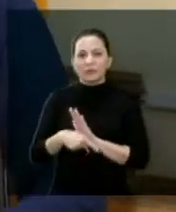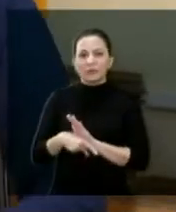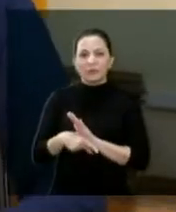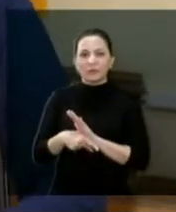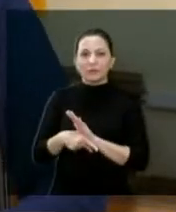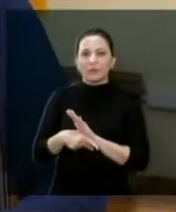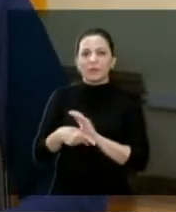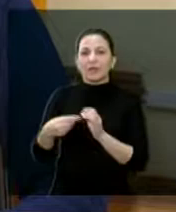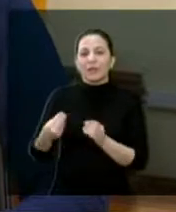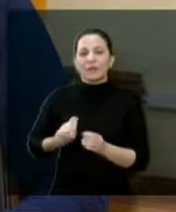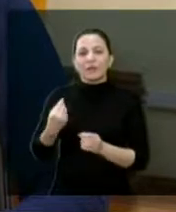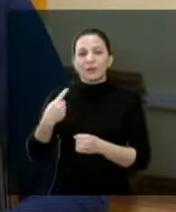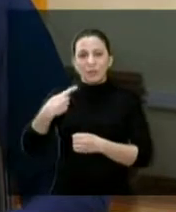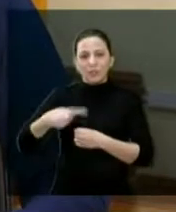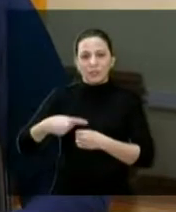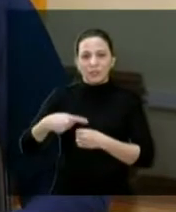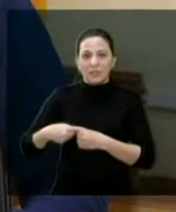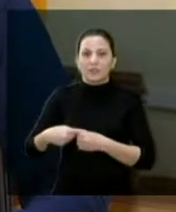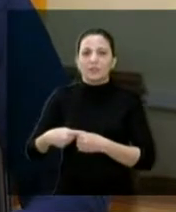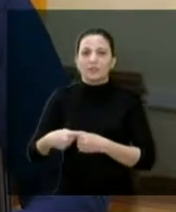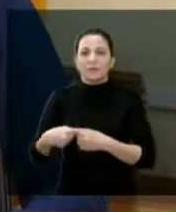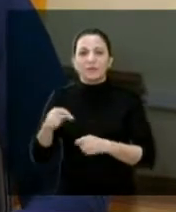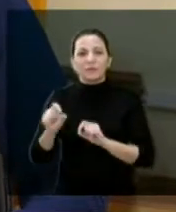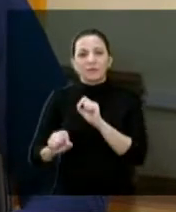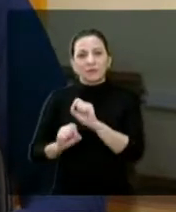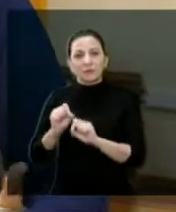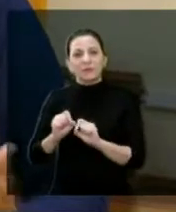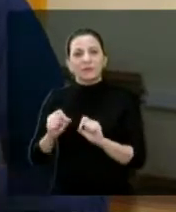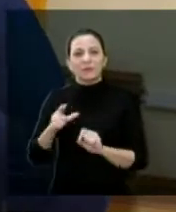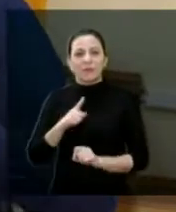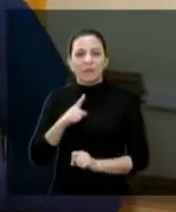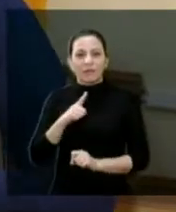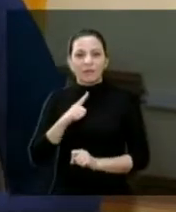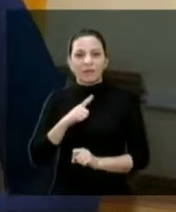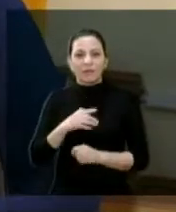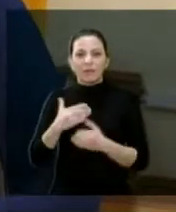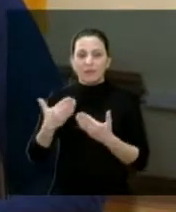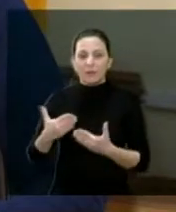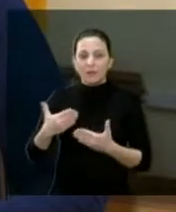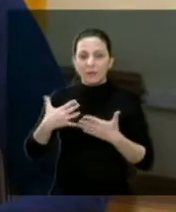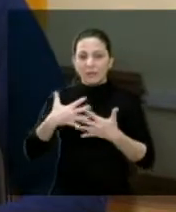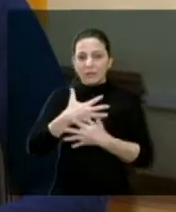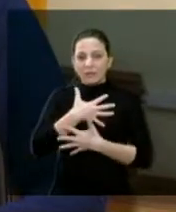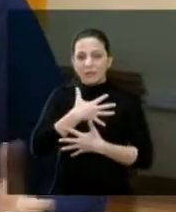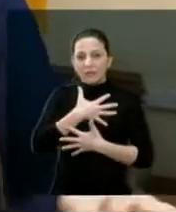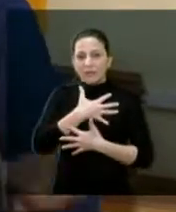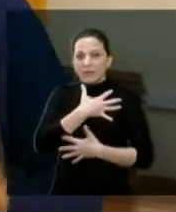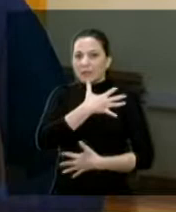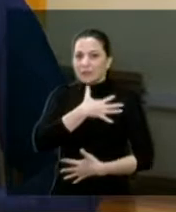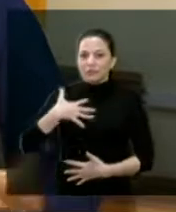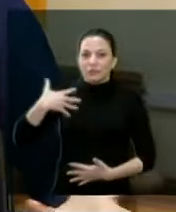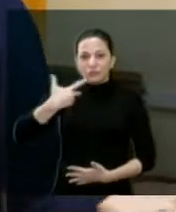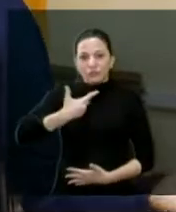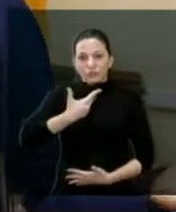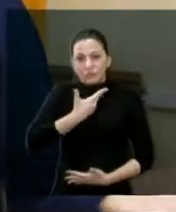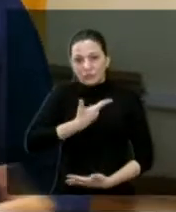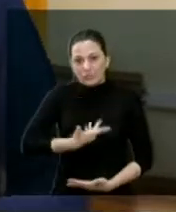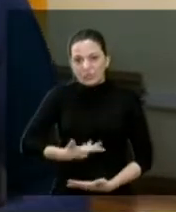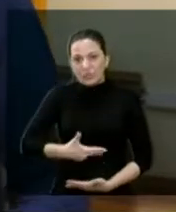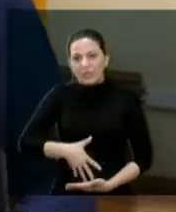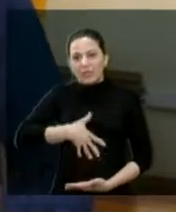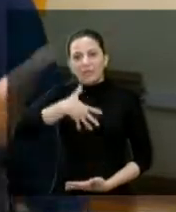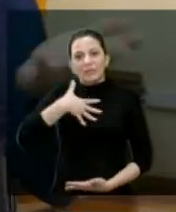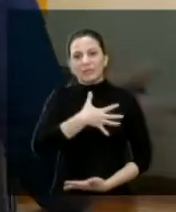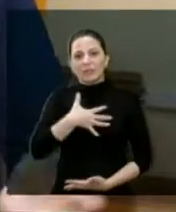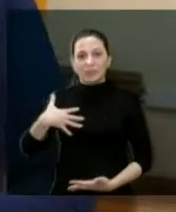interiorana. E eu lembro que um personagem que eu fiz debaixo de uma mangueira, com uma camisa de xadrez, no dia seguinte aparece o Marcelo,